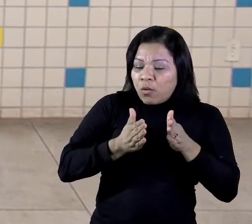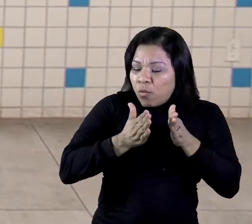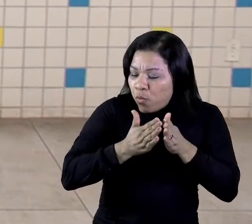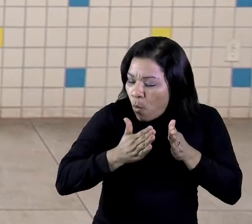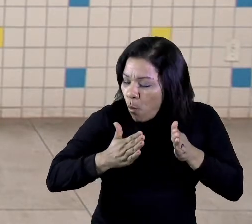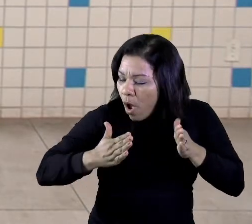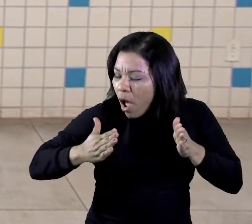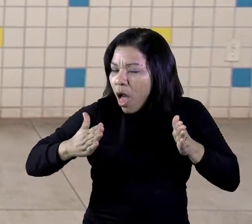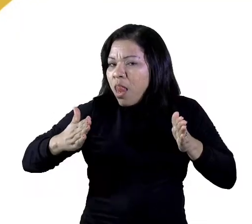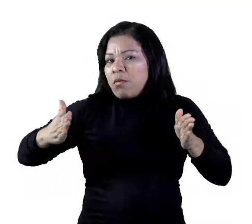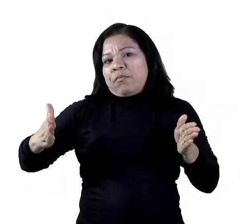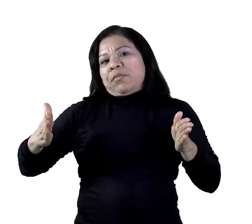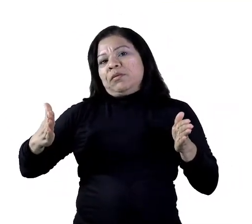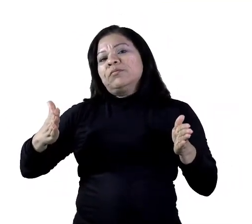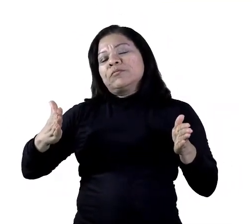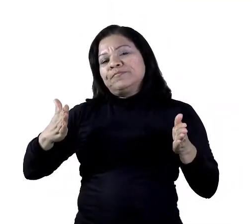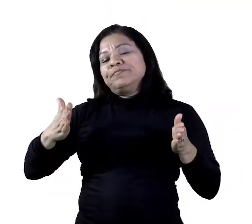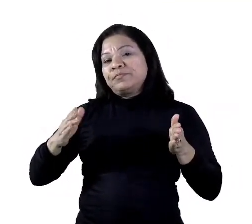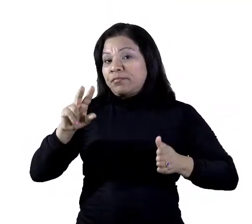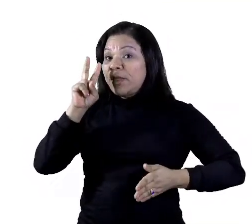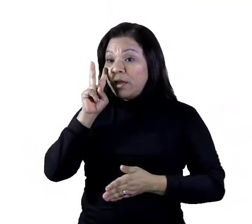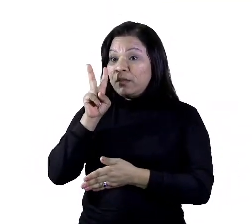músculo. Então vejam,